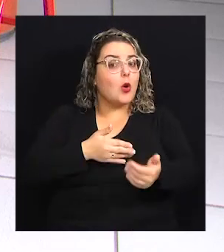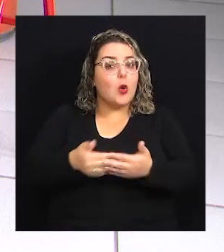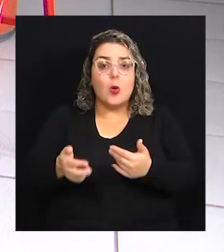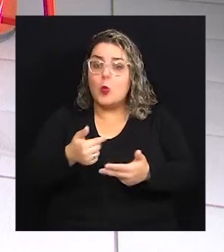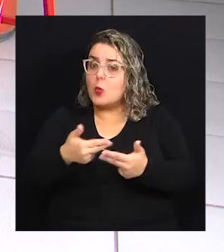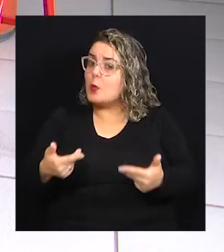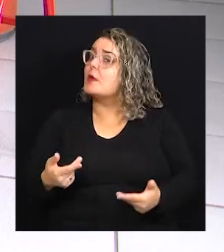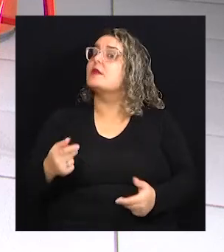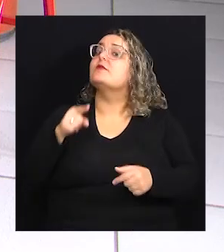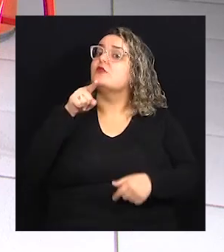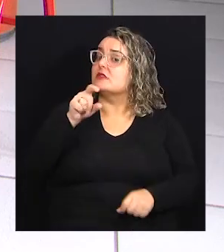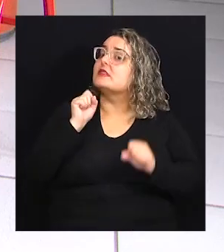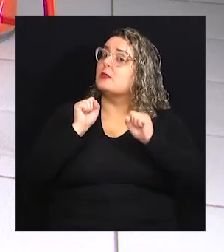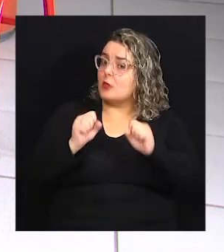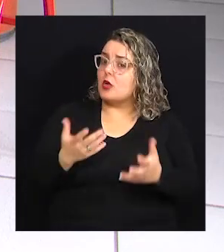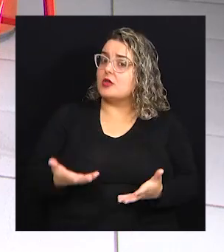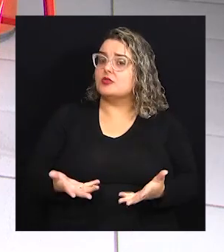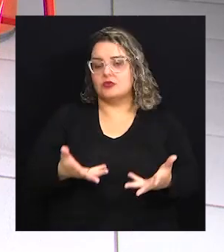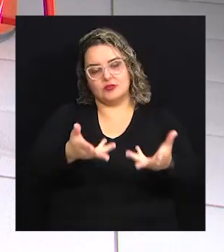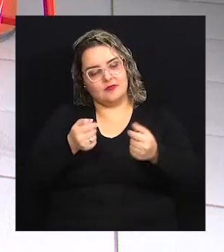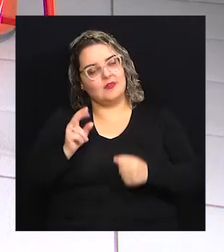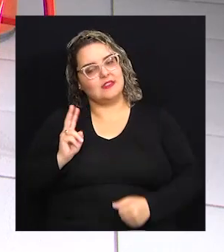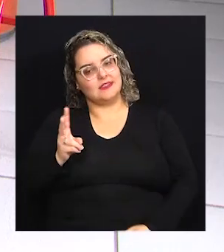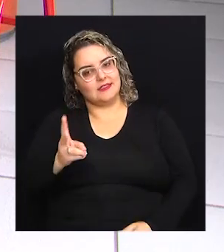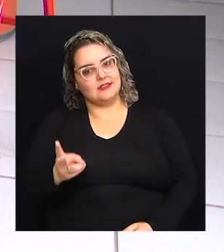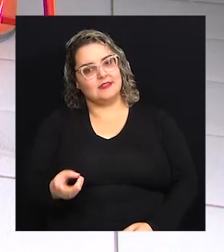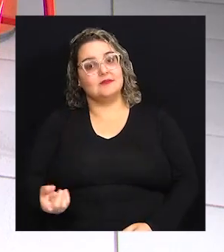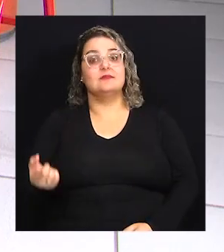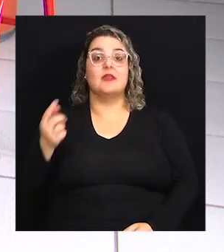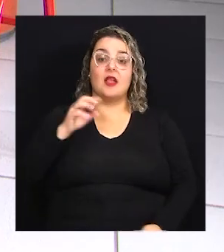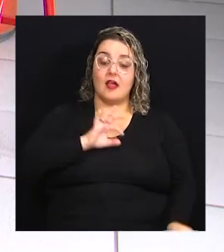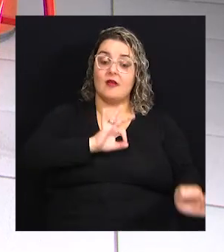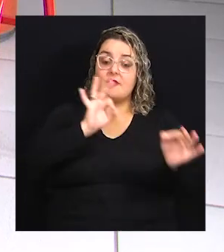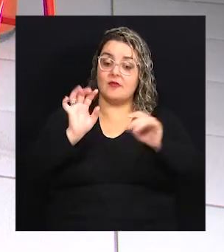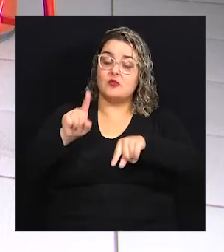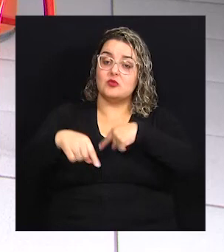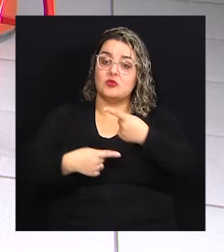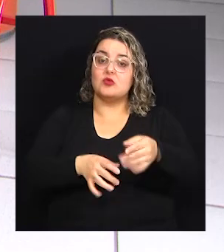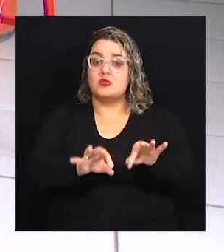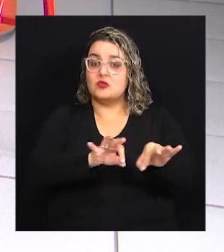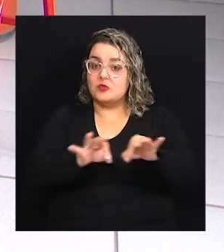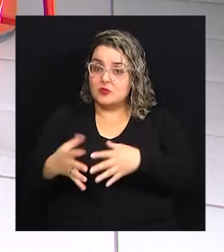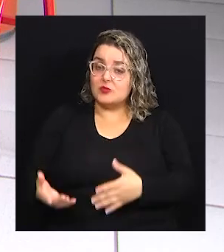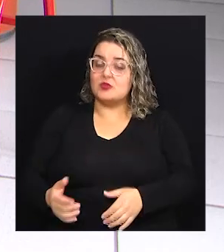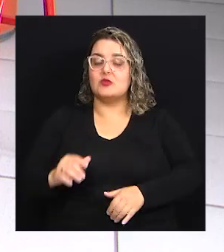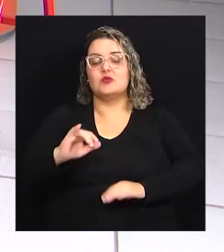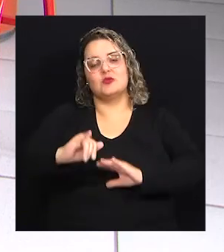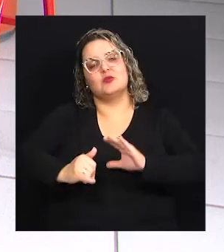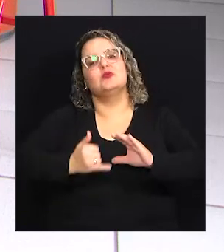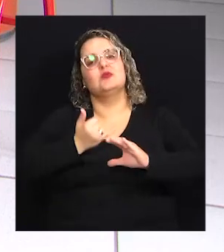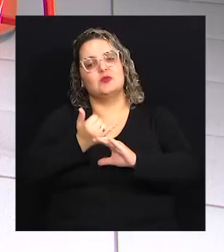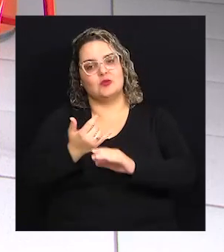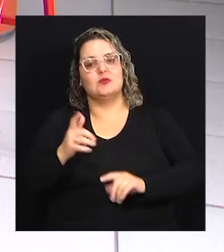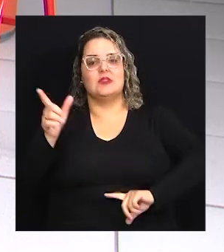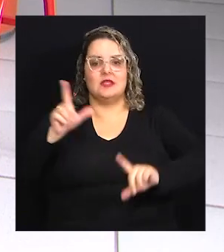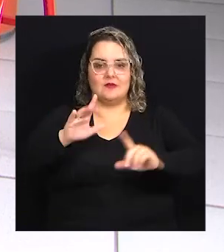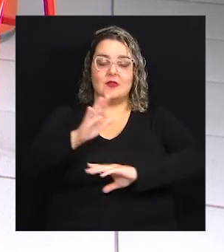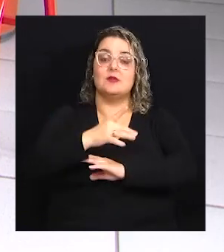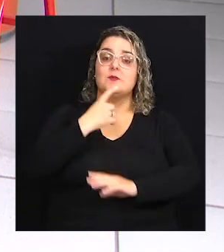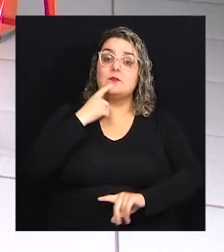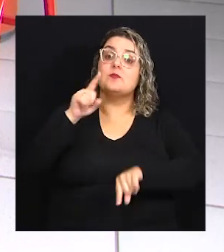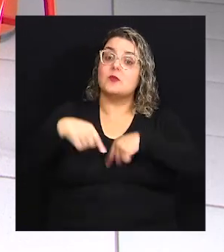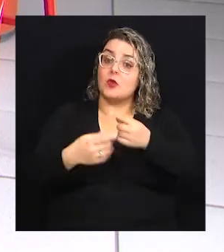ser voluntário, qualquer coisa que esteja ao seu alcance. Convido sempre a vocês a revisitarem os outros programas no YouTube da TV